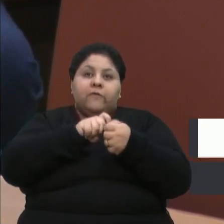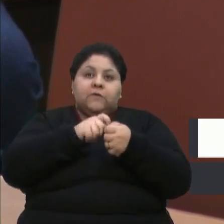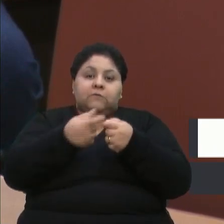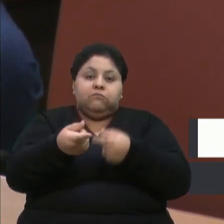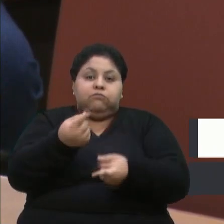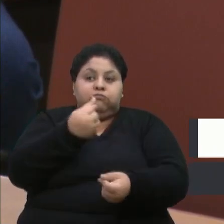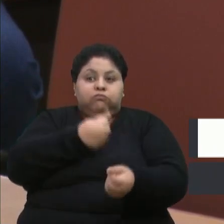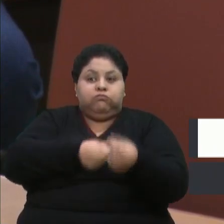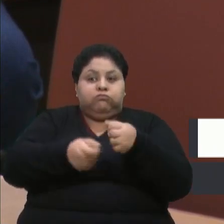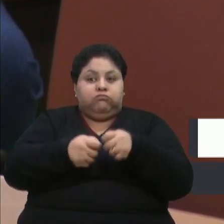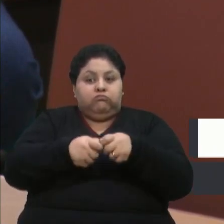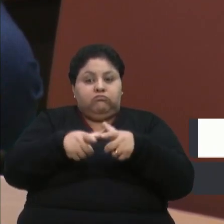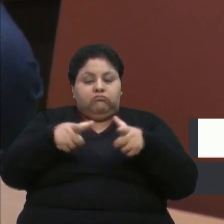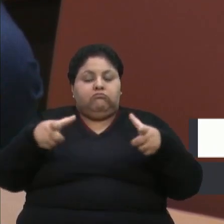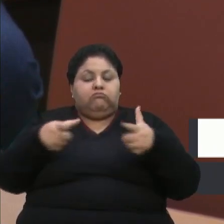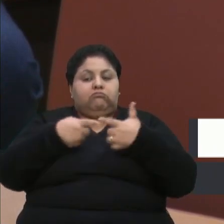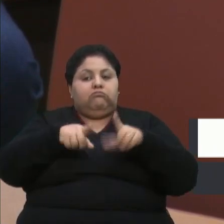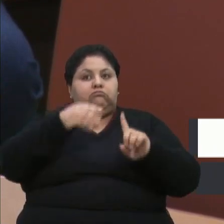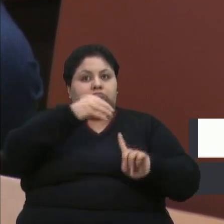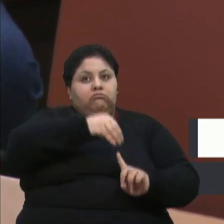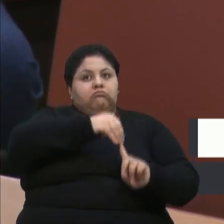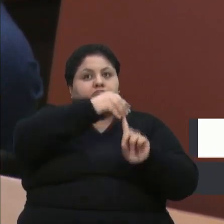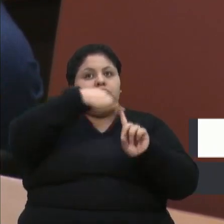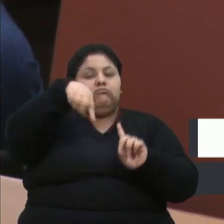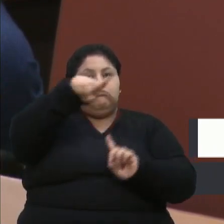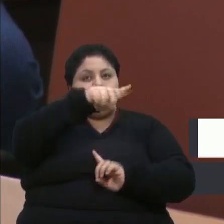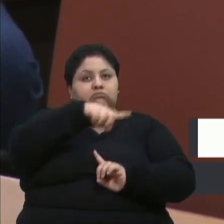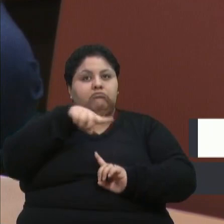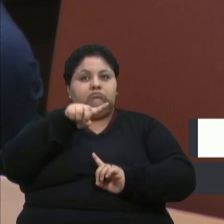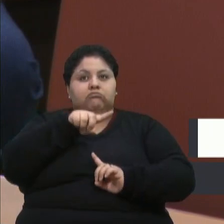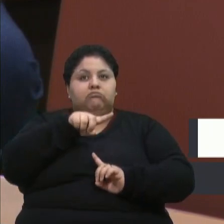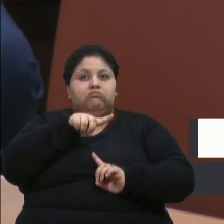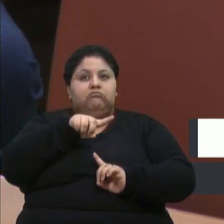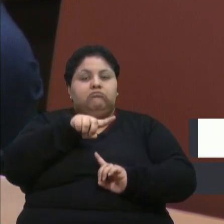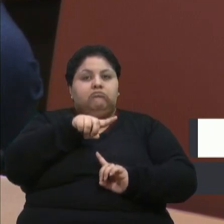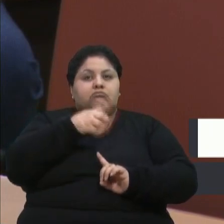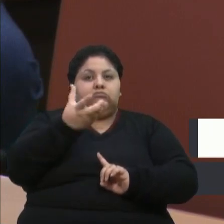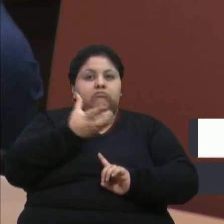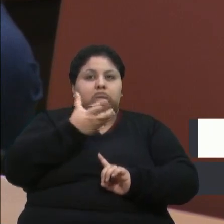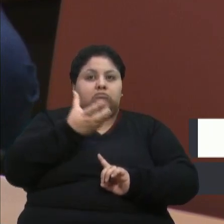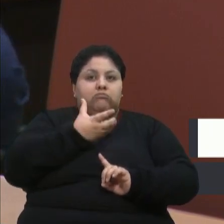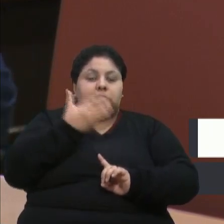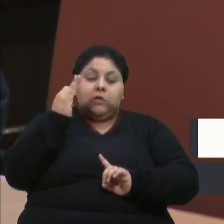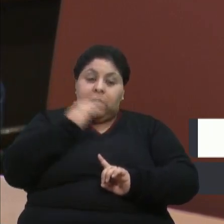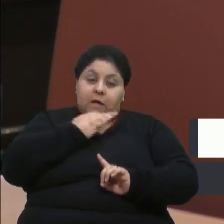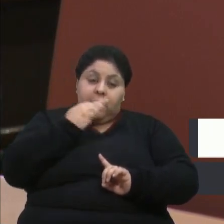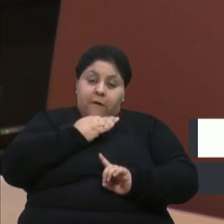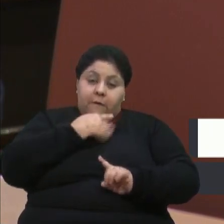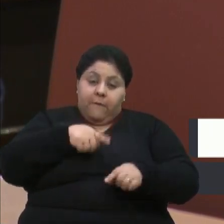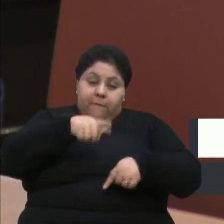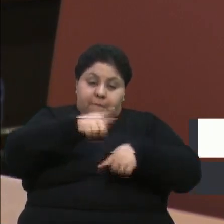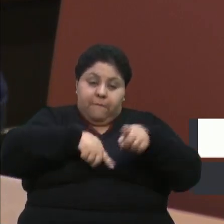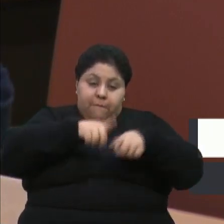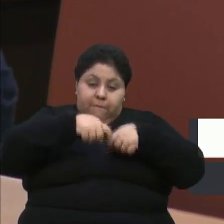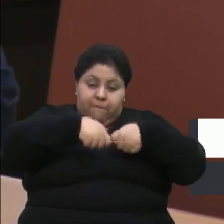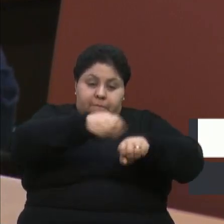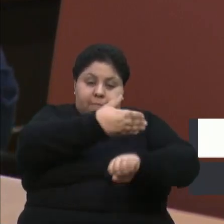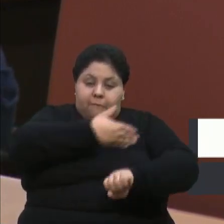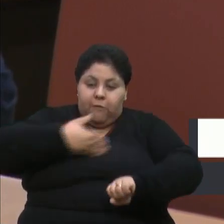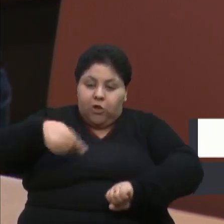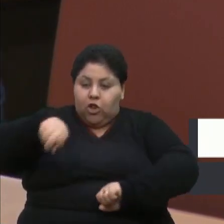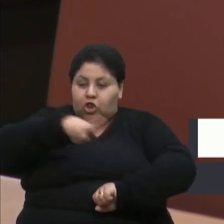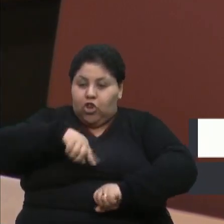mas principalmente, né, nós estamos convergindo para ter em breve um mercado público, que sempre foi algo que todos nós